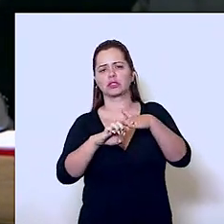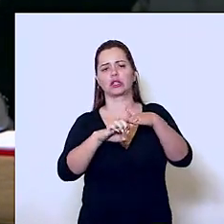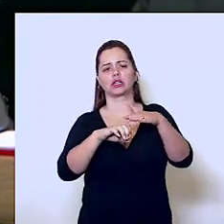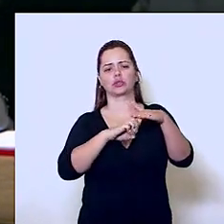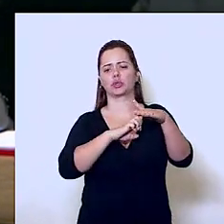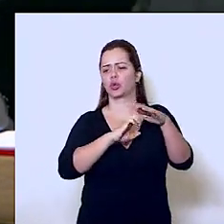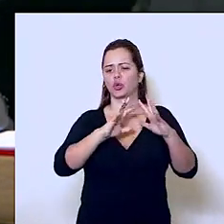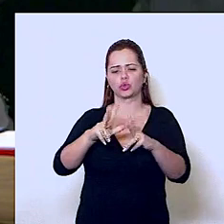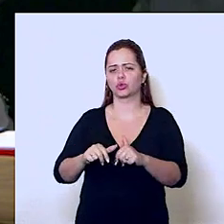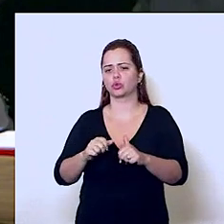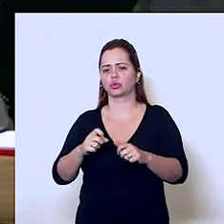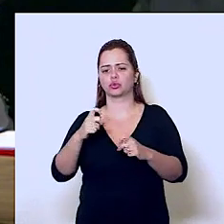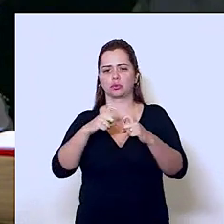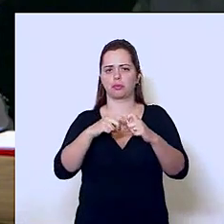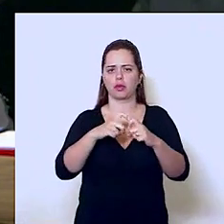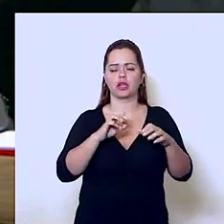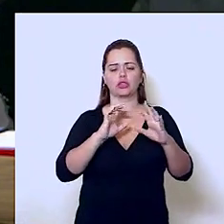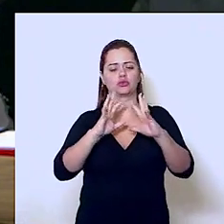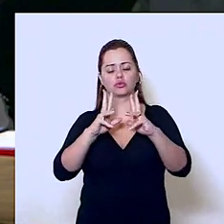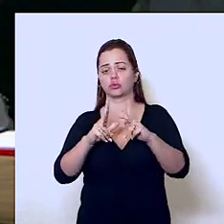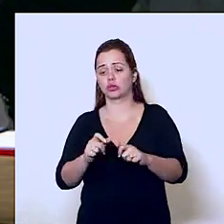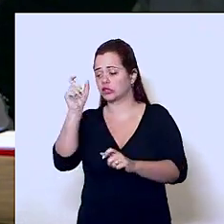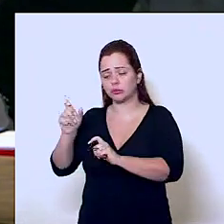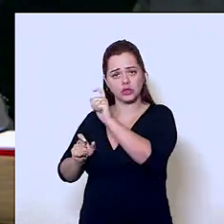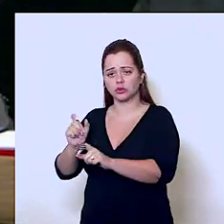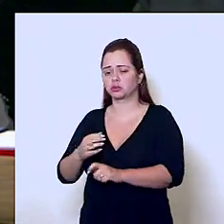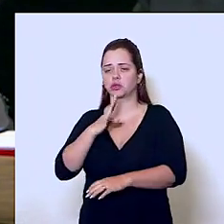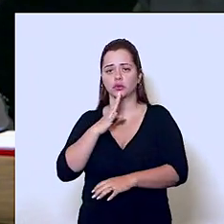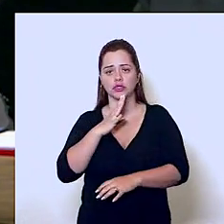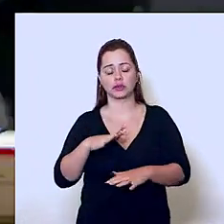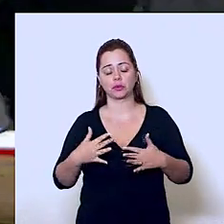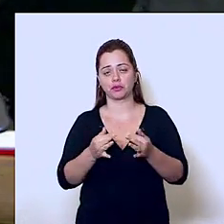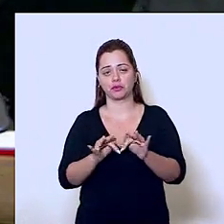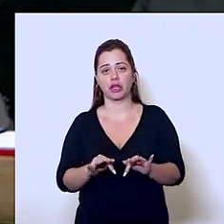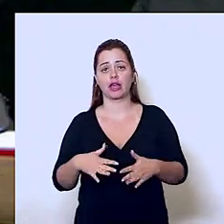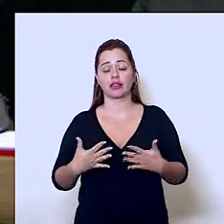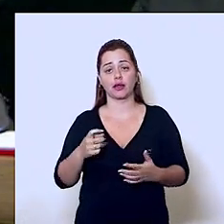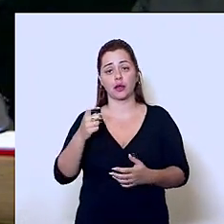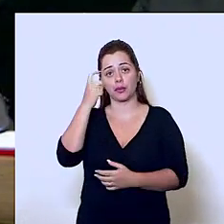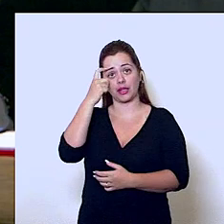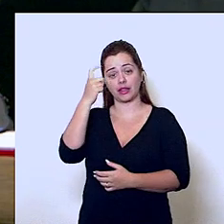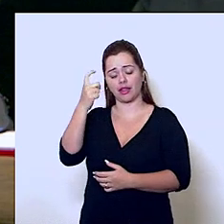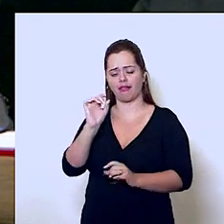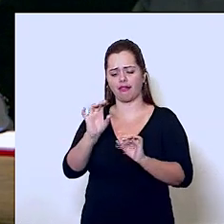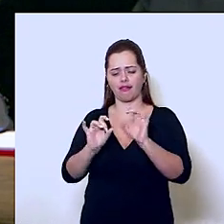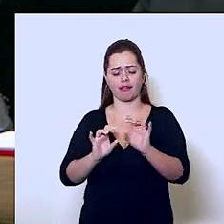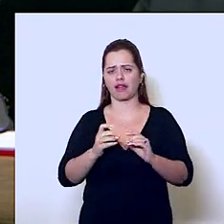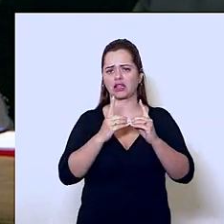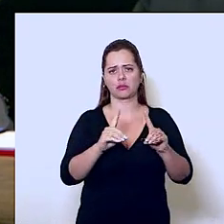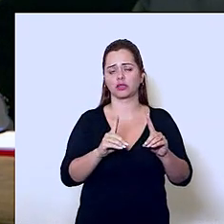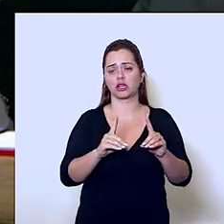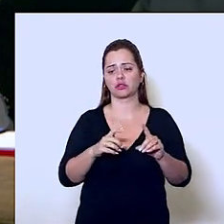médicos, todos, enfim. Ele, né? Bom, e é por isso, e a ideia é que cada deputado canadense tem algum grau de poder. O